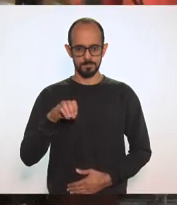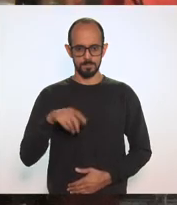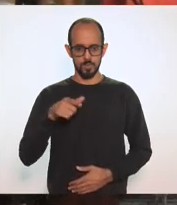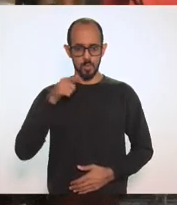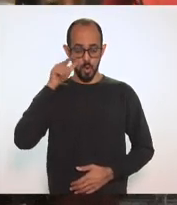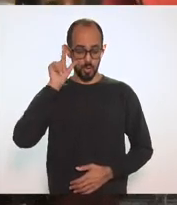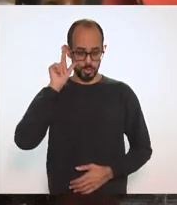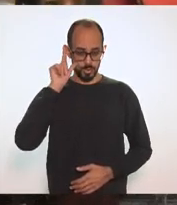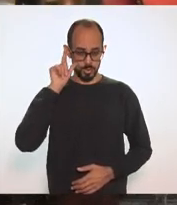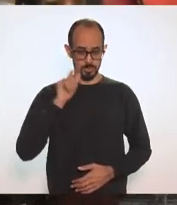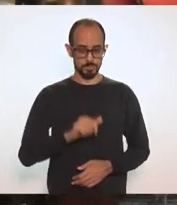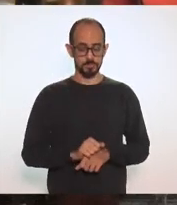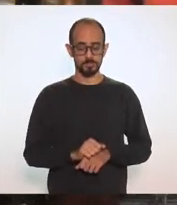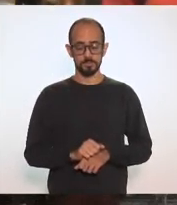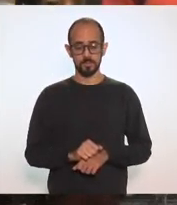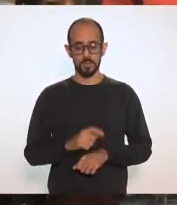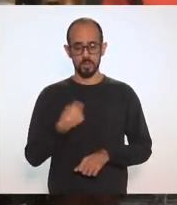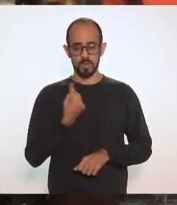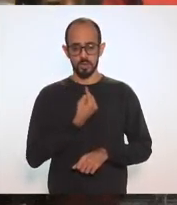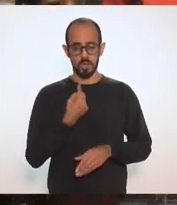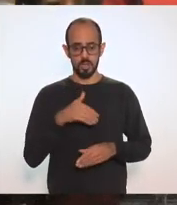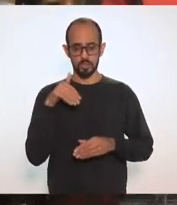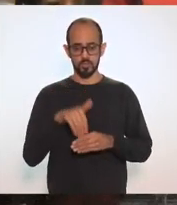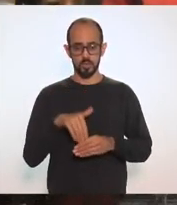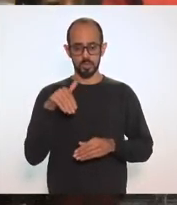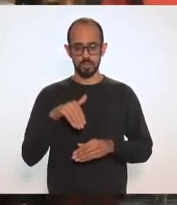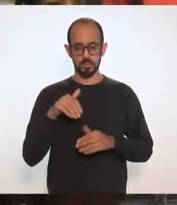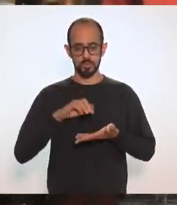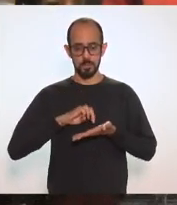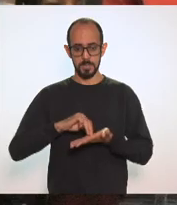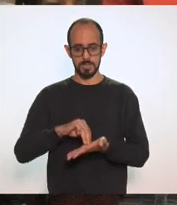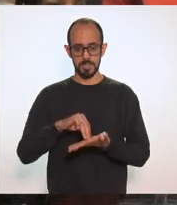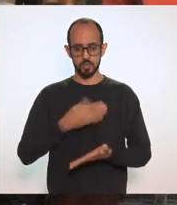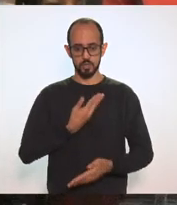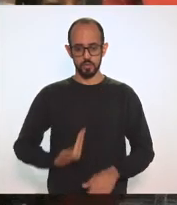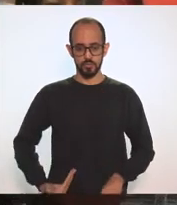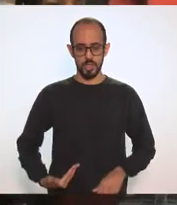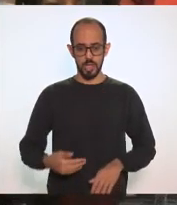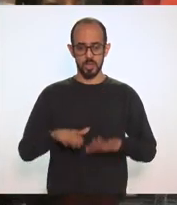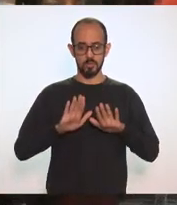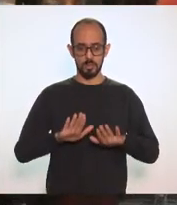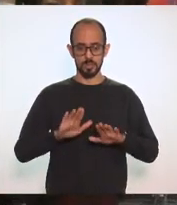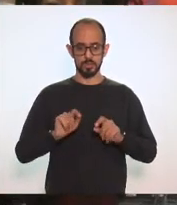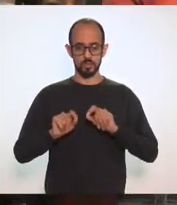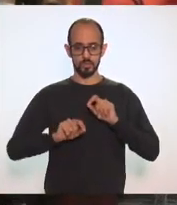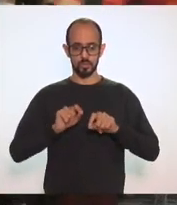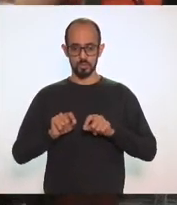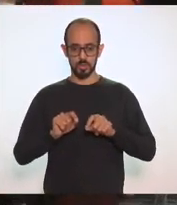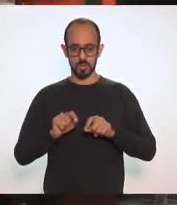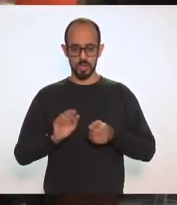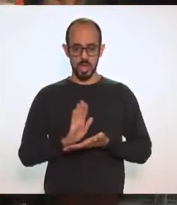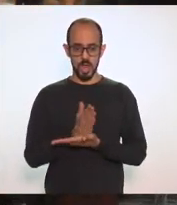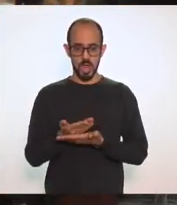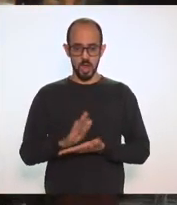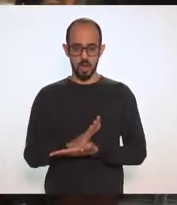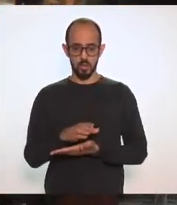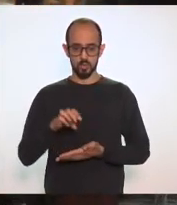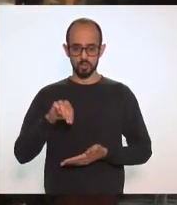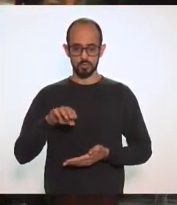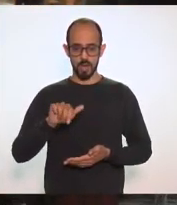ontem, nós votamos a mensagem do governo, salvo os malandros que